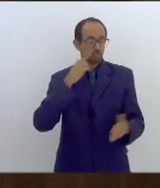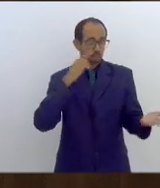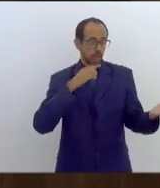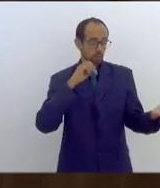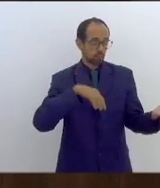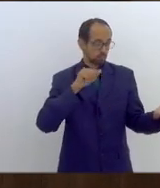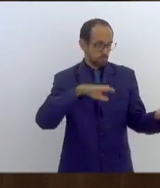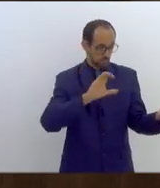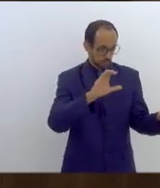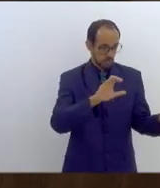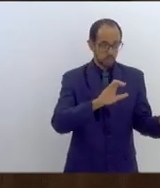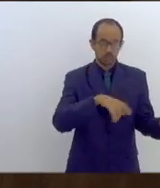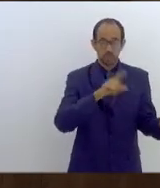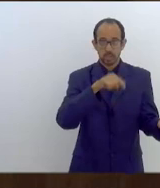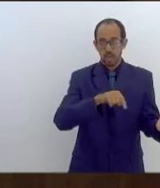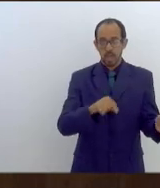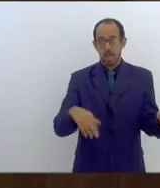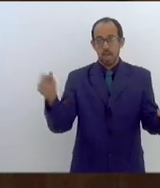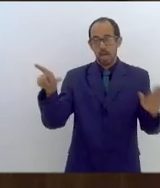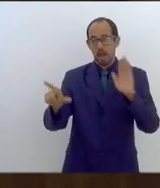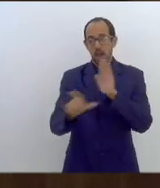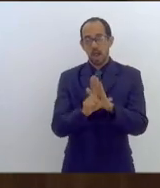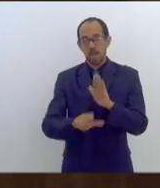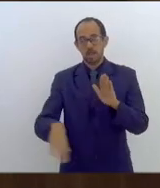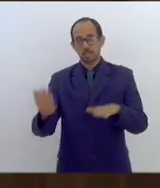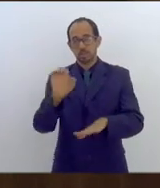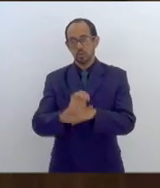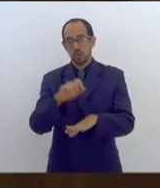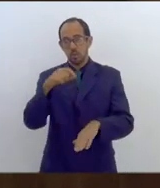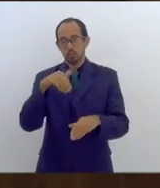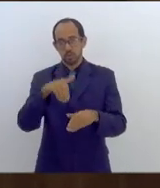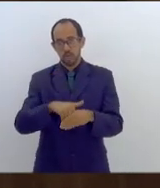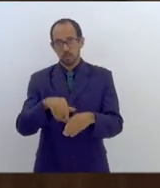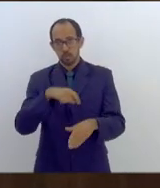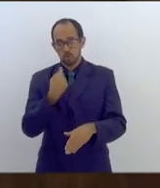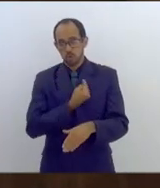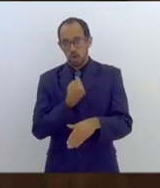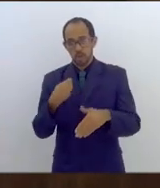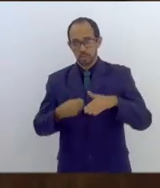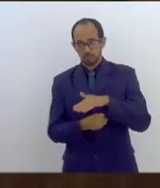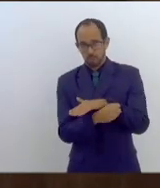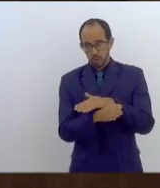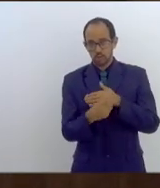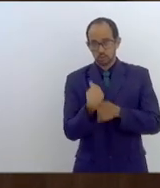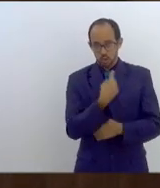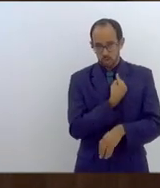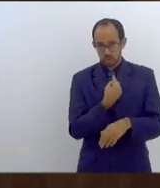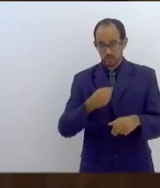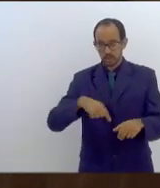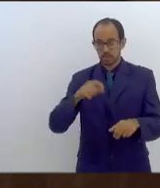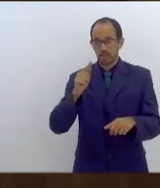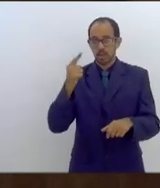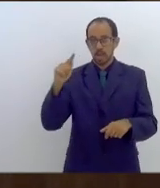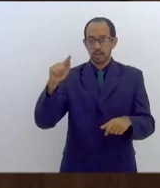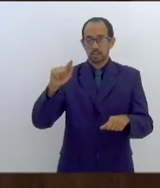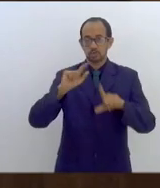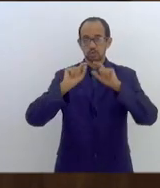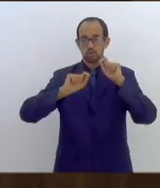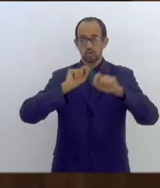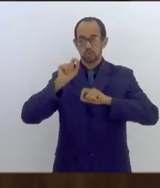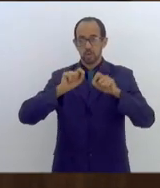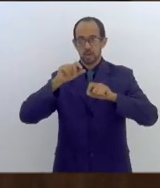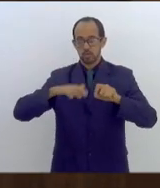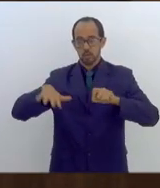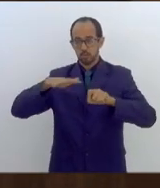lei estadual, votada por nós aqui nesta legislatura, que, entre outras coisas, garante, por exemplo, que no